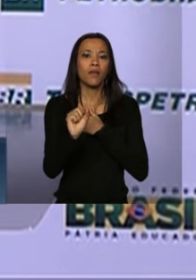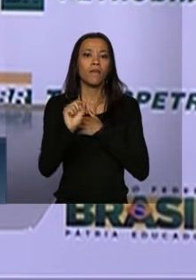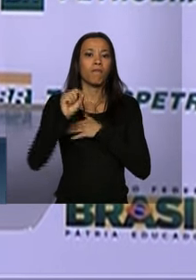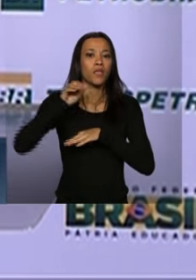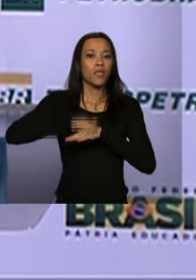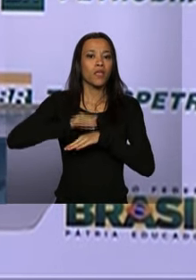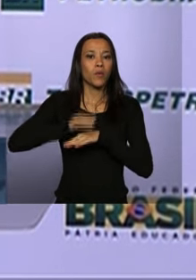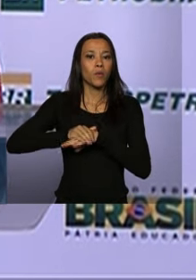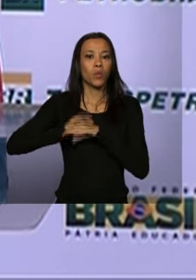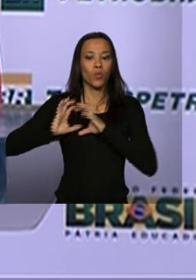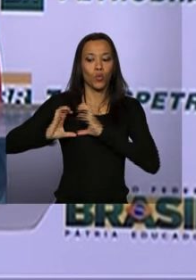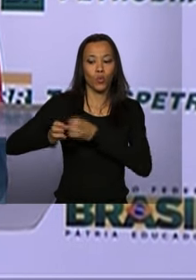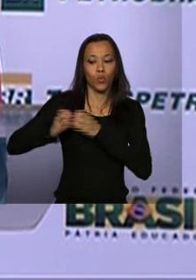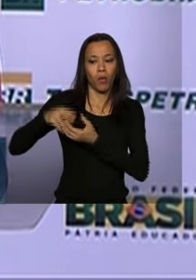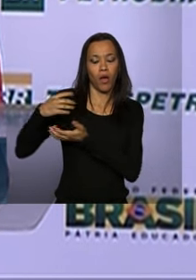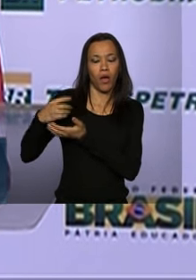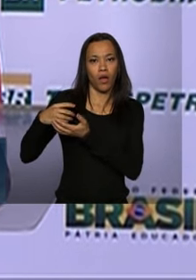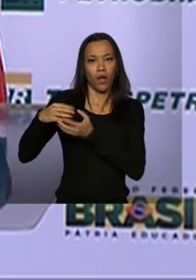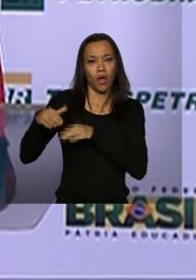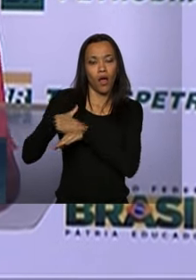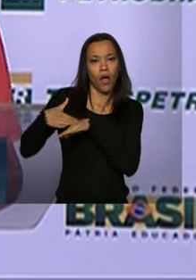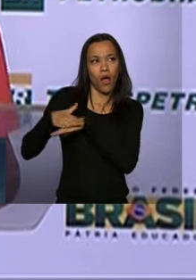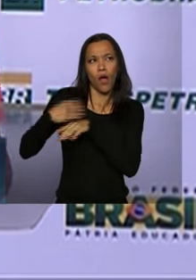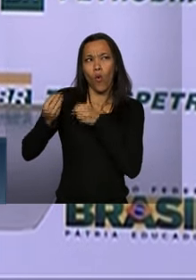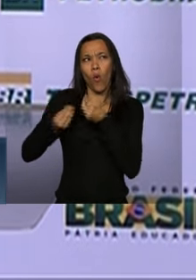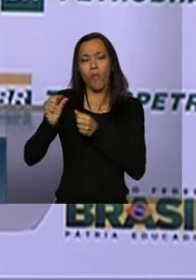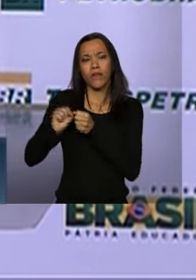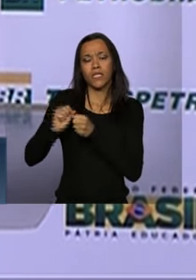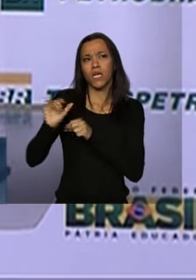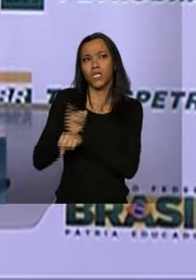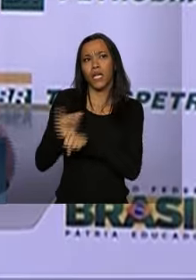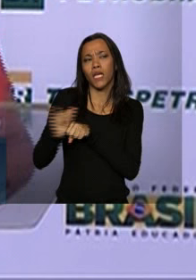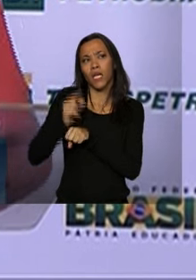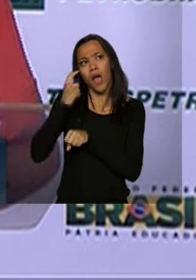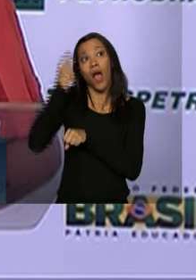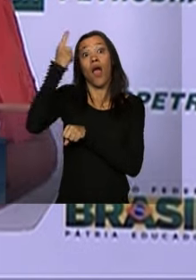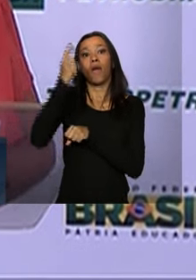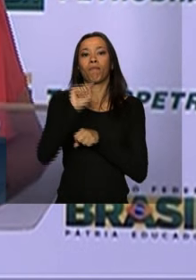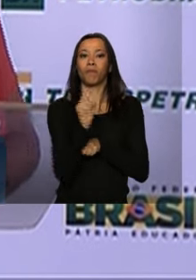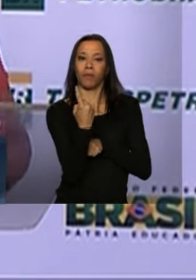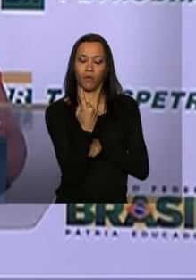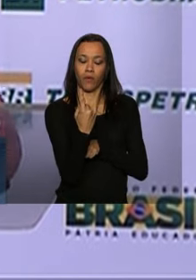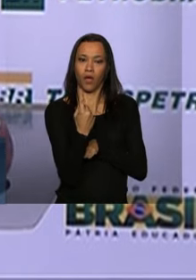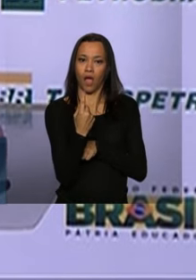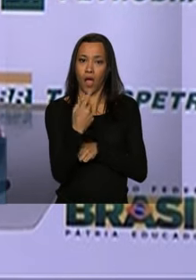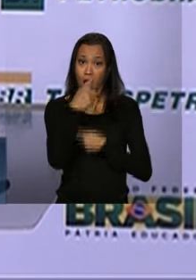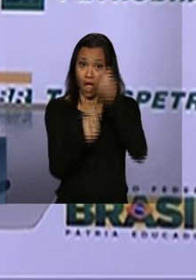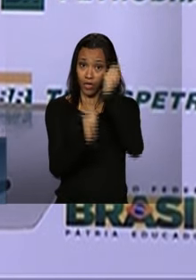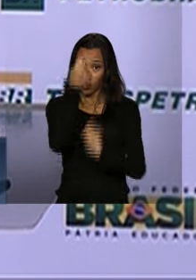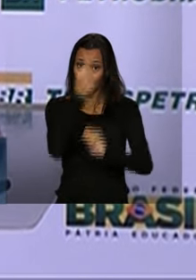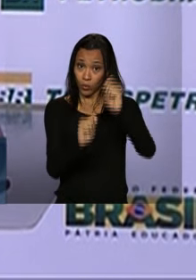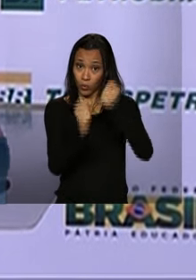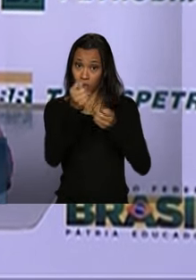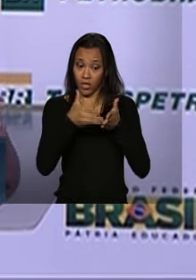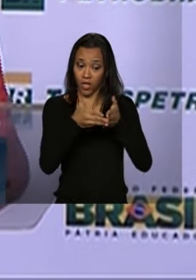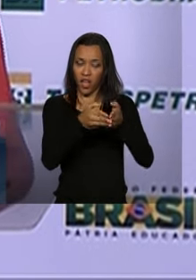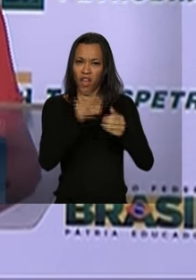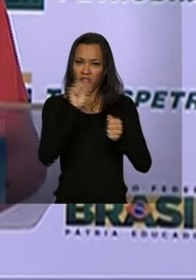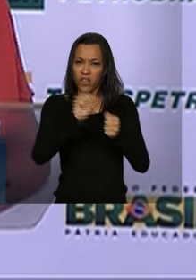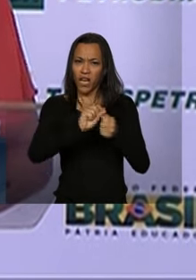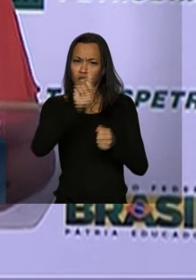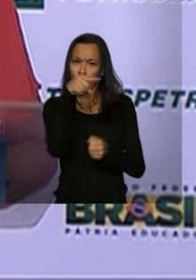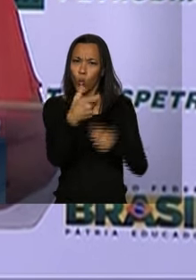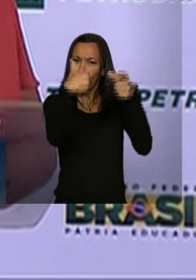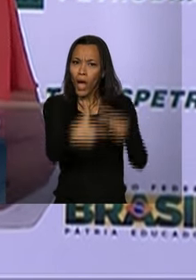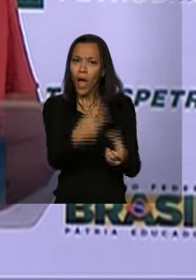decisão estratégica fosse tomada. Primeiro, a indústria naval não ia ser mais concentrada num só lugar,